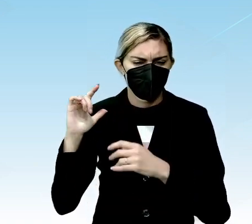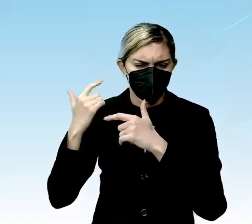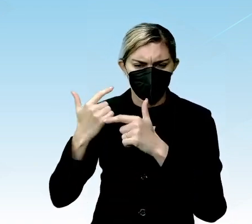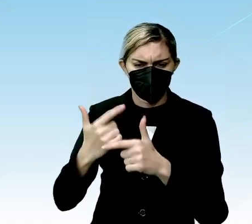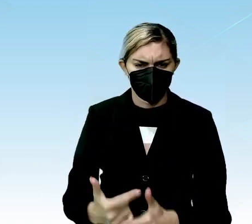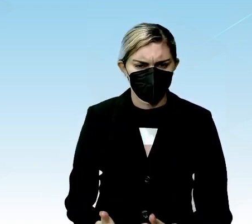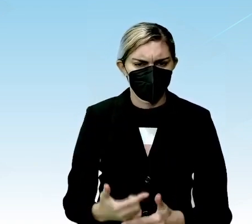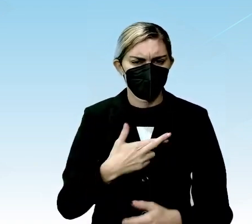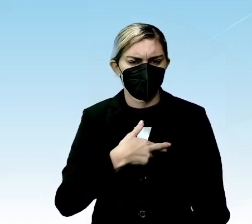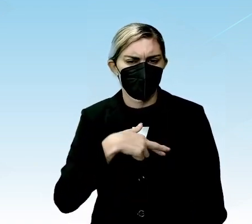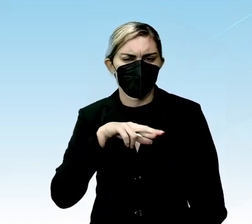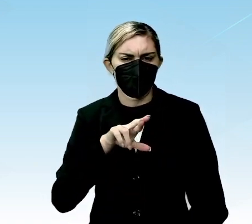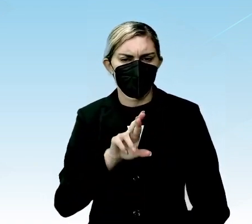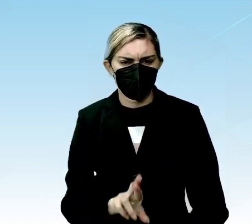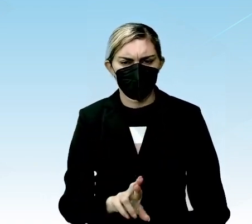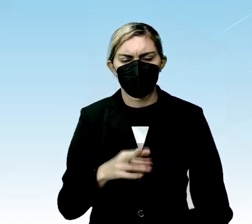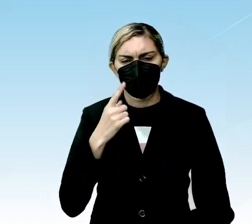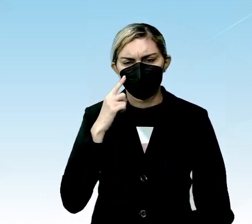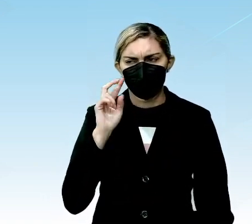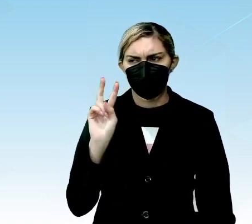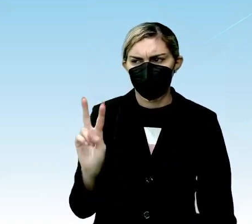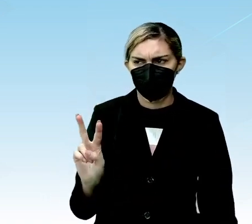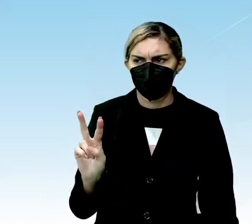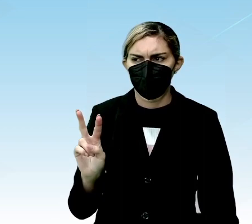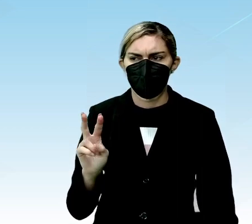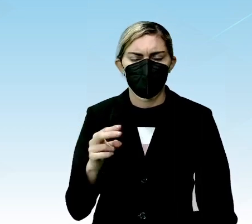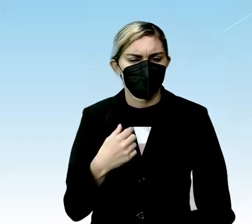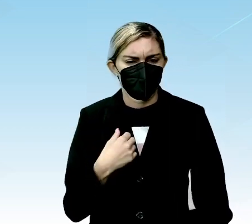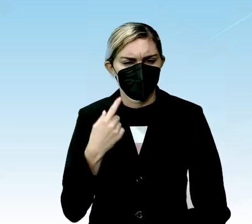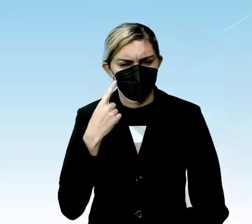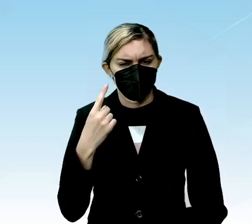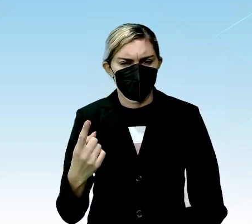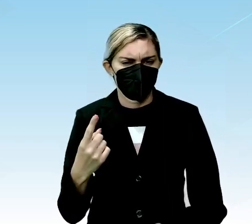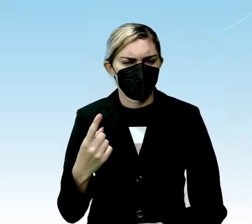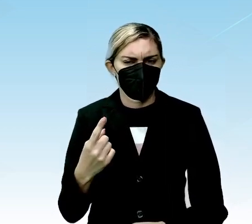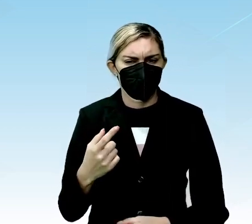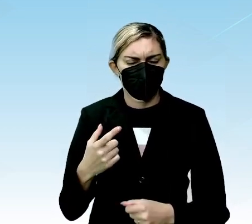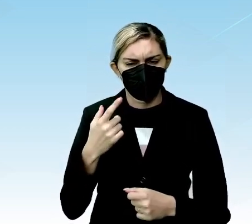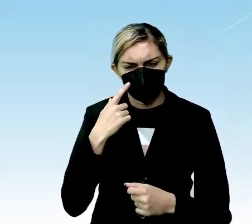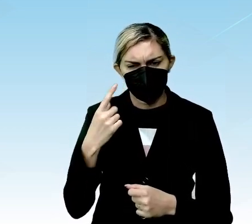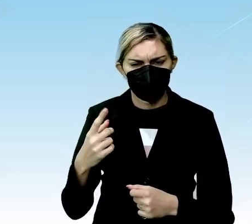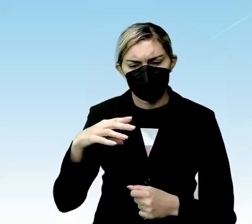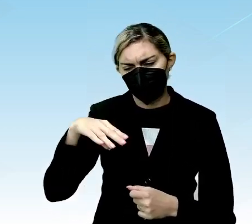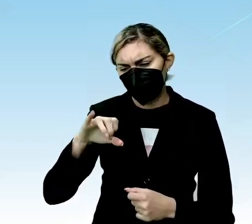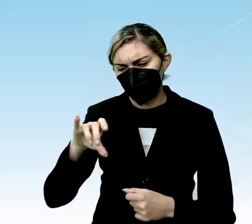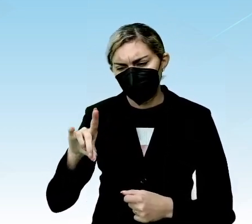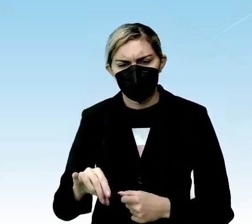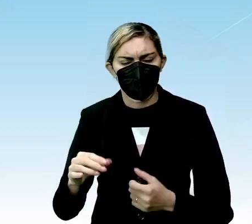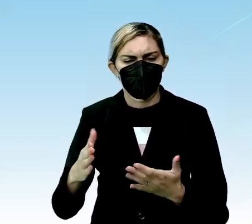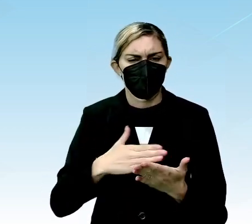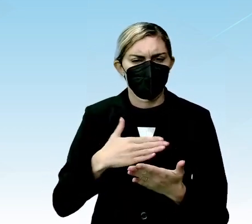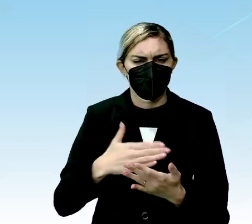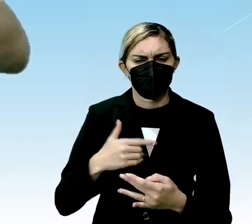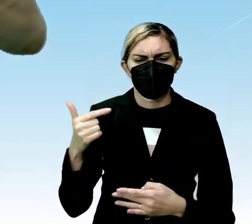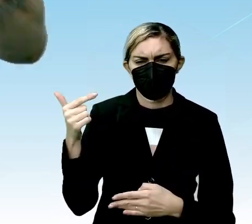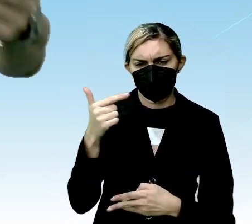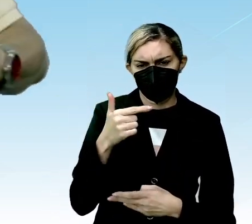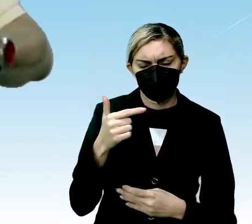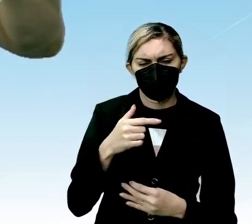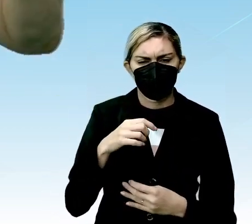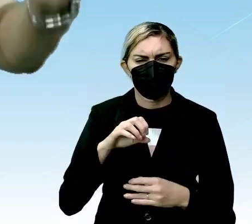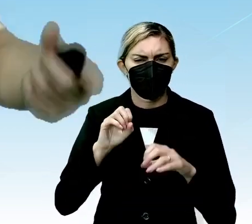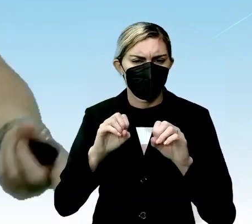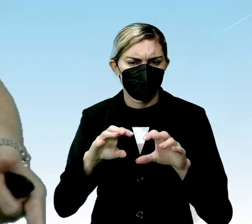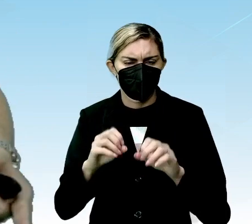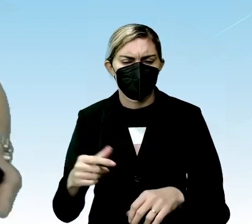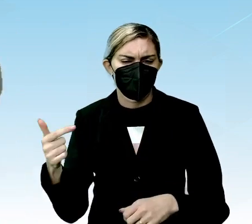tradições religiosas. Então, veja só, até agora o Livro dos Espíritos, o Livro dos Médiuns, o livro segundo o Evangelho